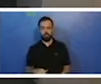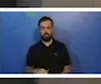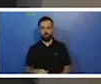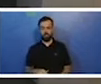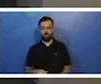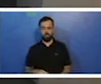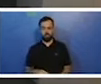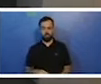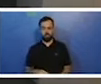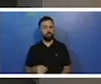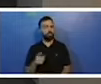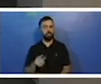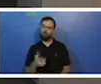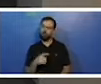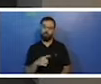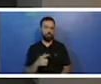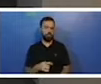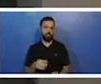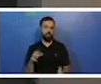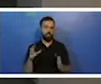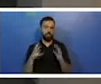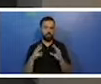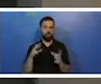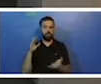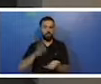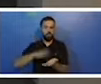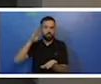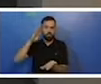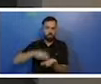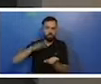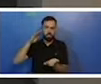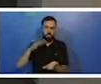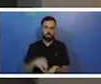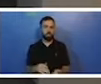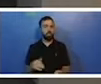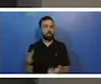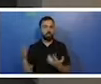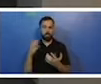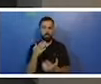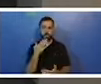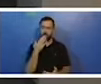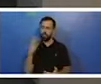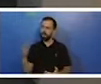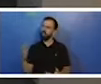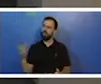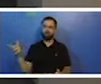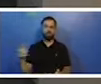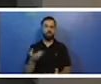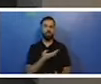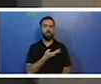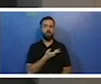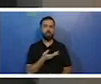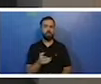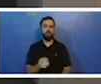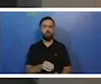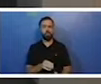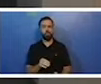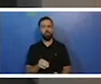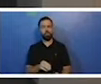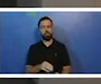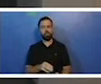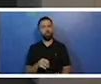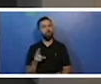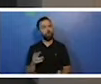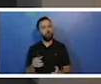que nós vamos ser na hoje se você não tiver uma bola quique no chão peça para algum coleguinha seu ou Google Veja